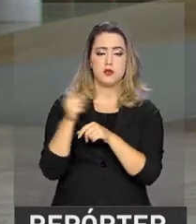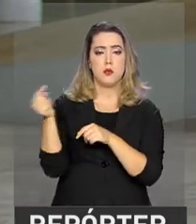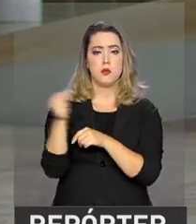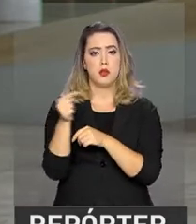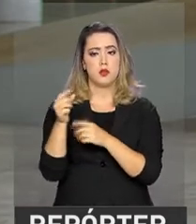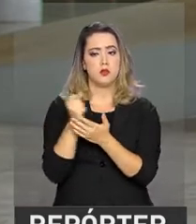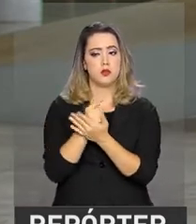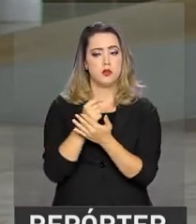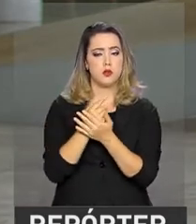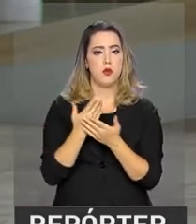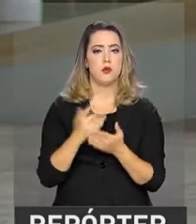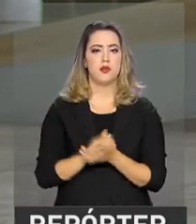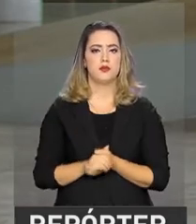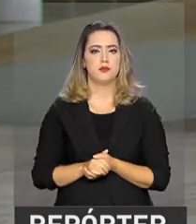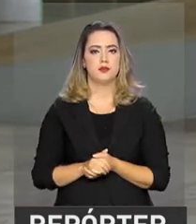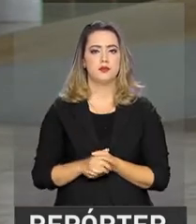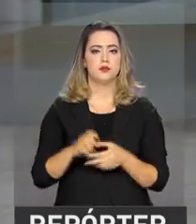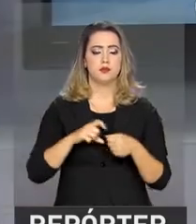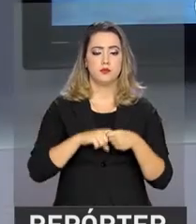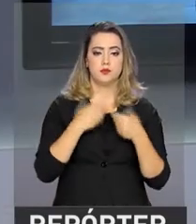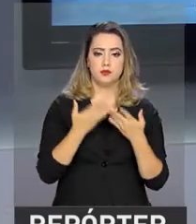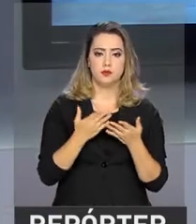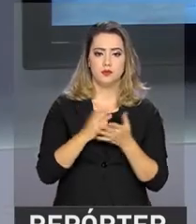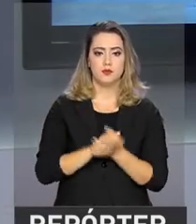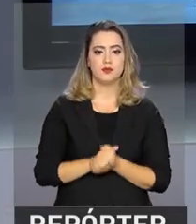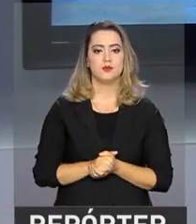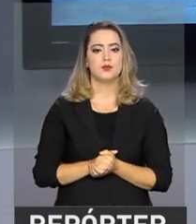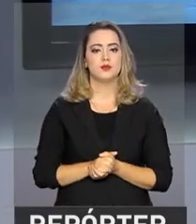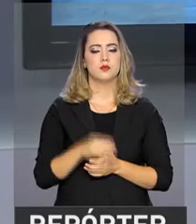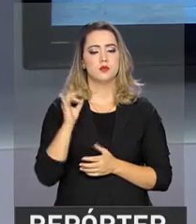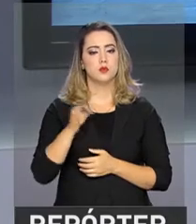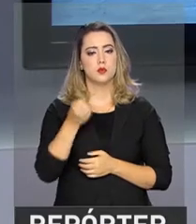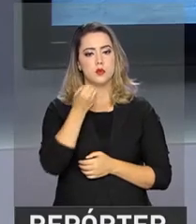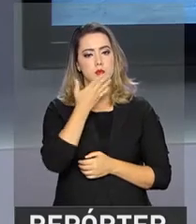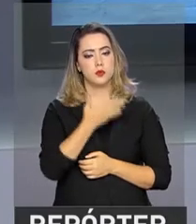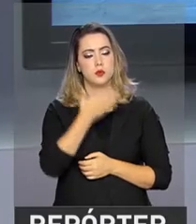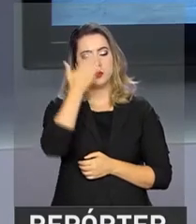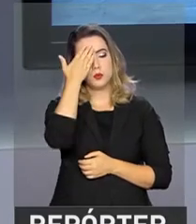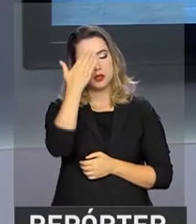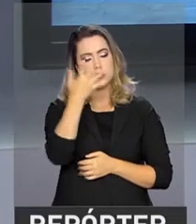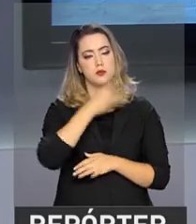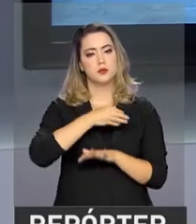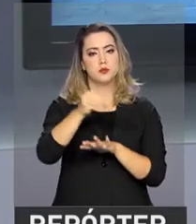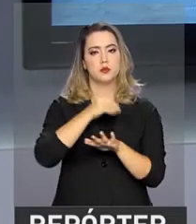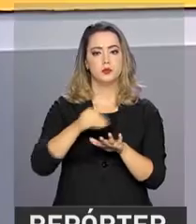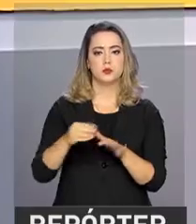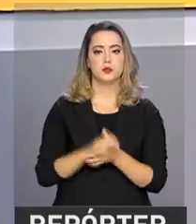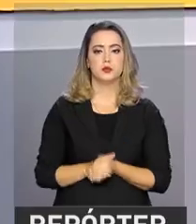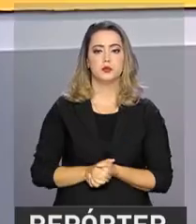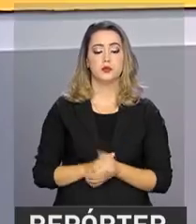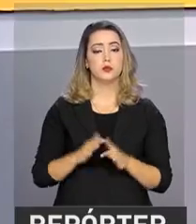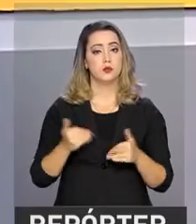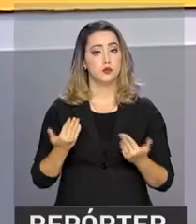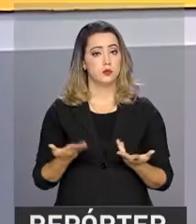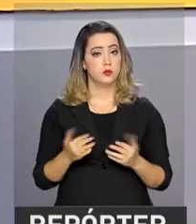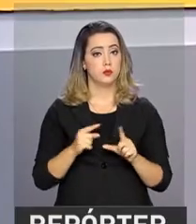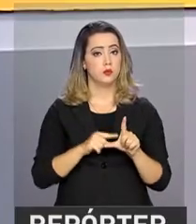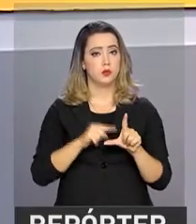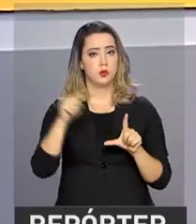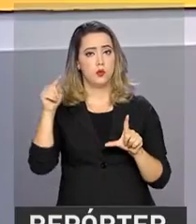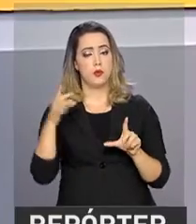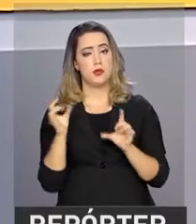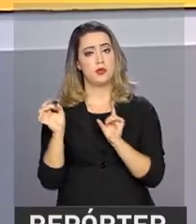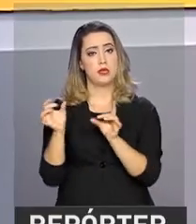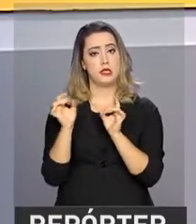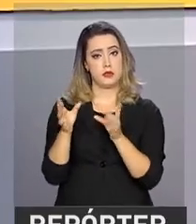as compras eu voto com você no estúdio roberto muito bom paulo obrigado pelas informações e olha só o aumento nas exportações